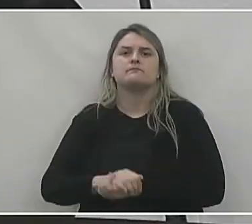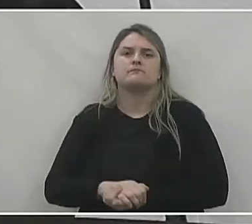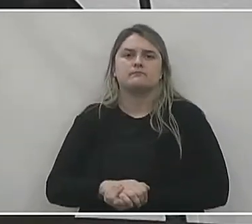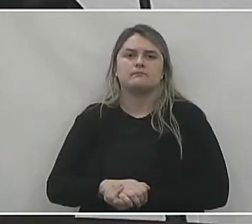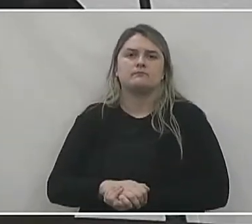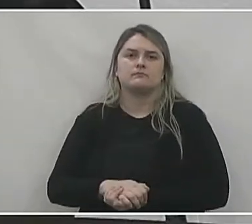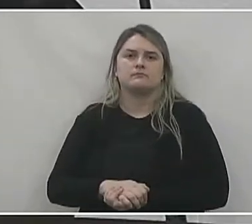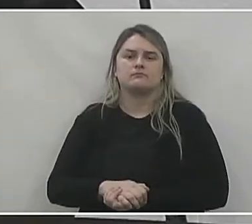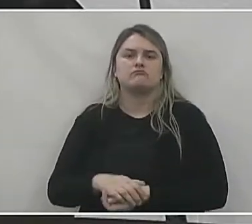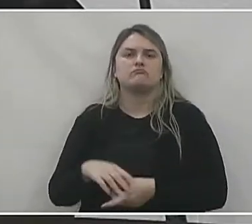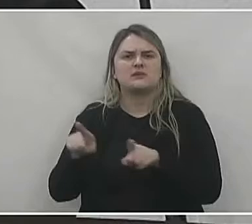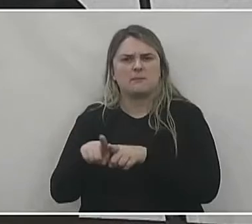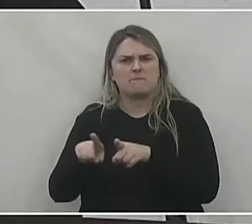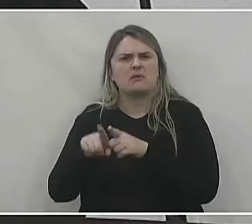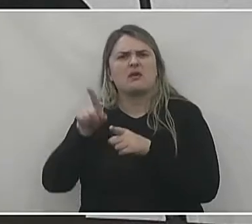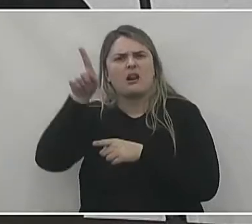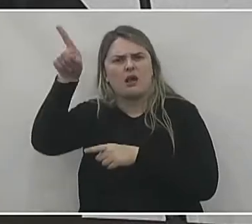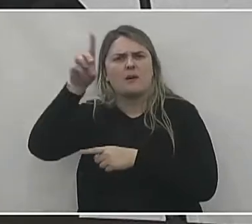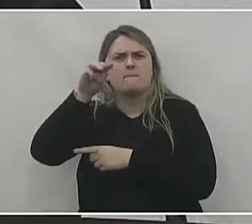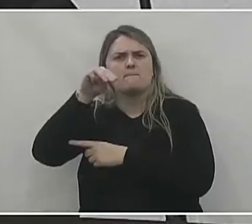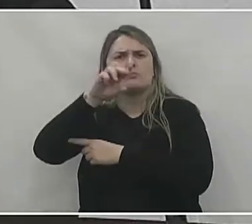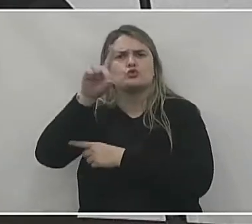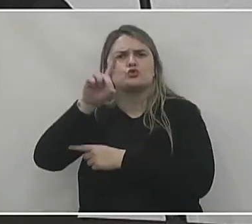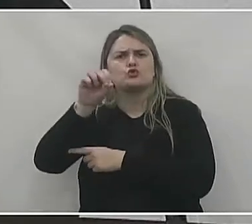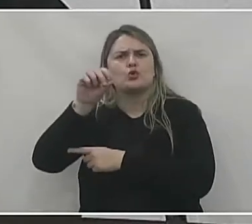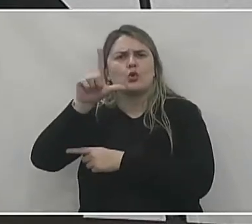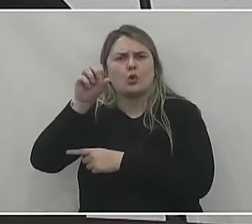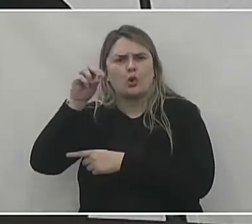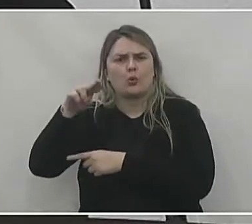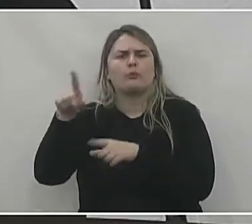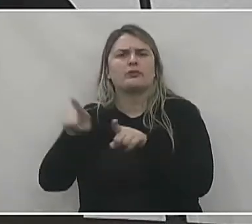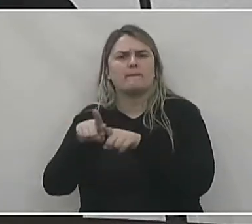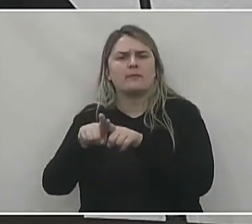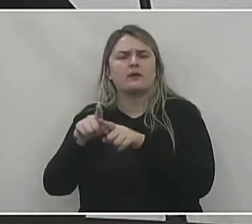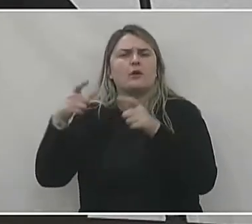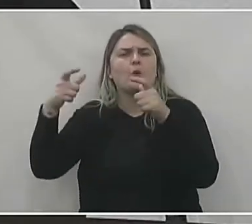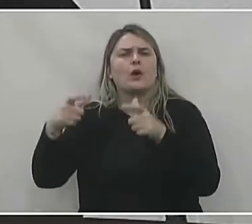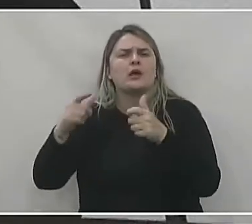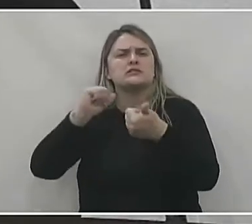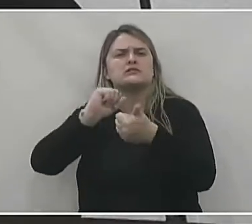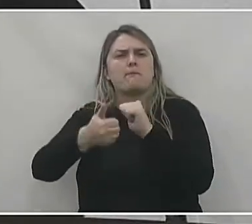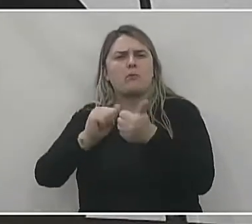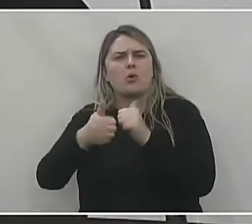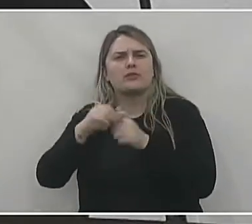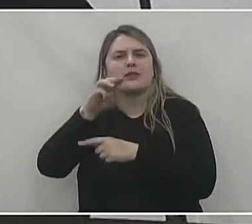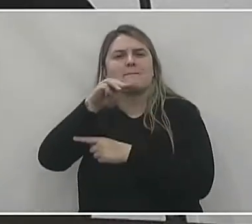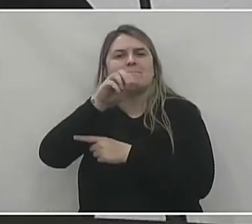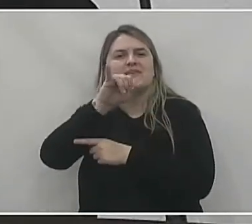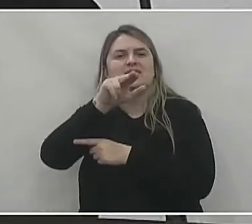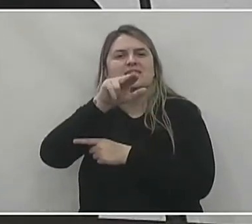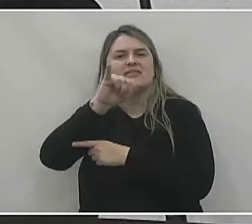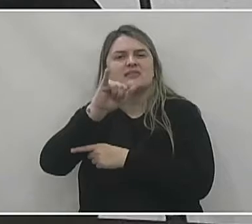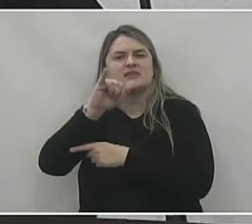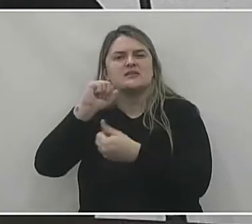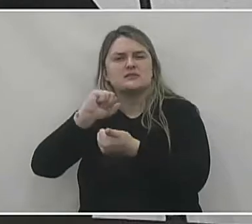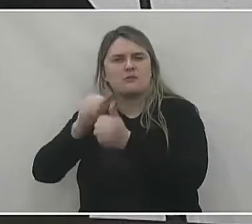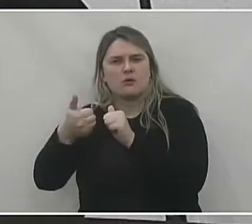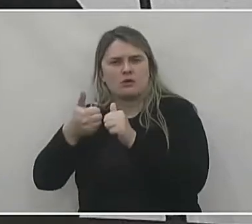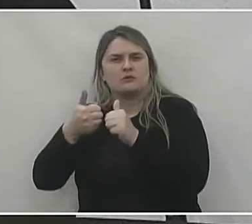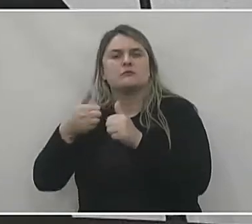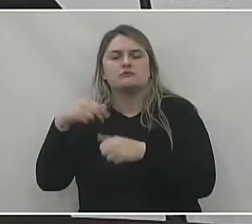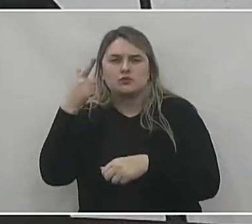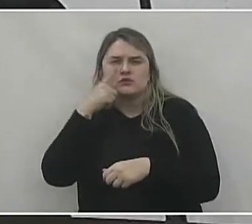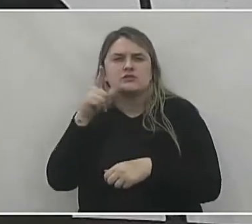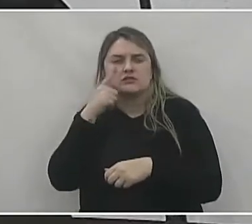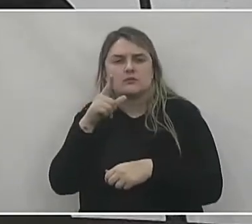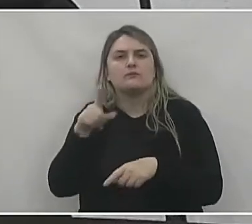Pauline e Leandro Musulão. Então tem. E as mini arena, né, que eu acho, não sei, eu acho que é a cidade do Paraná que mais mini arena recebeu.